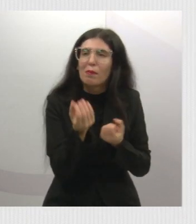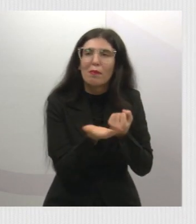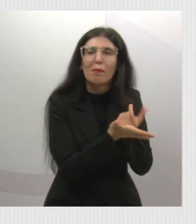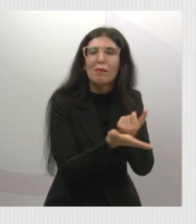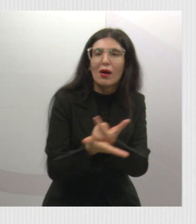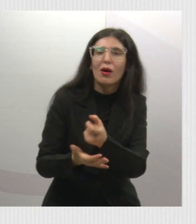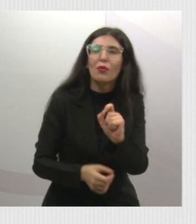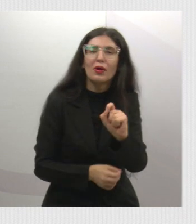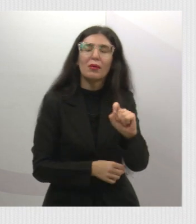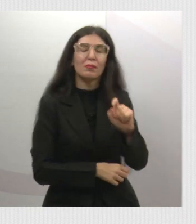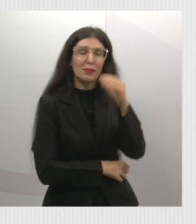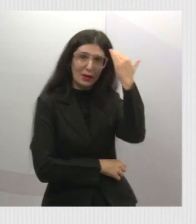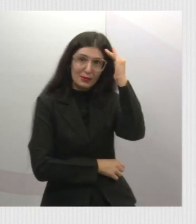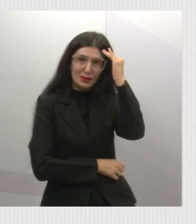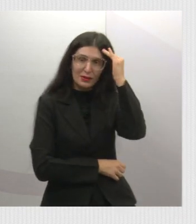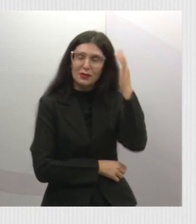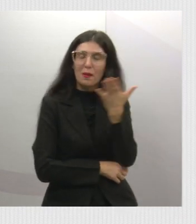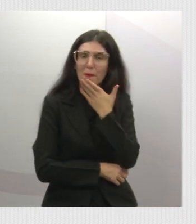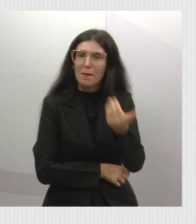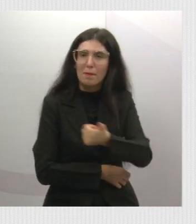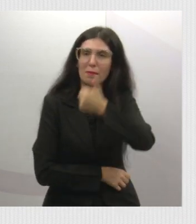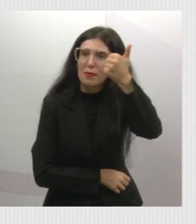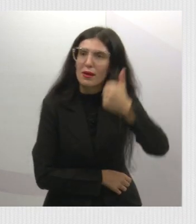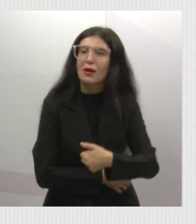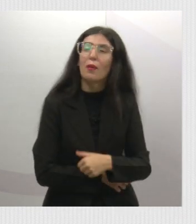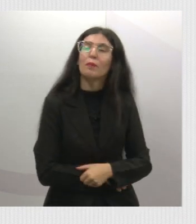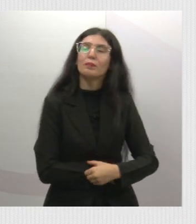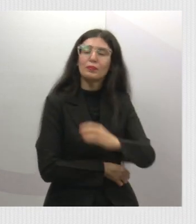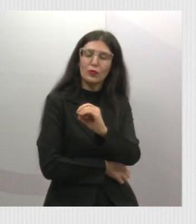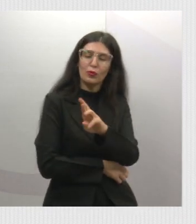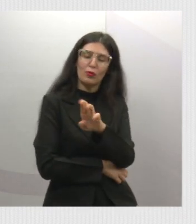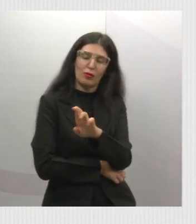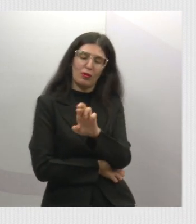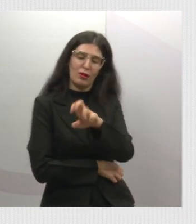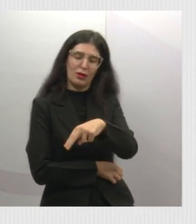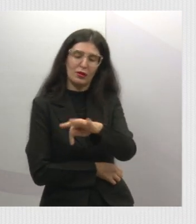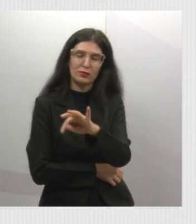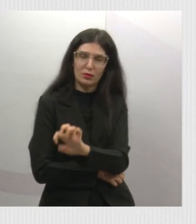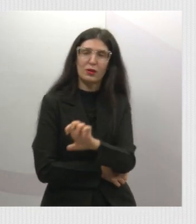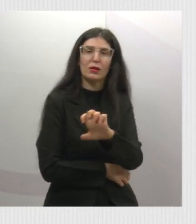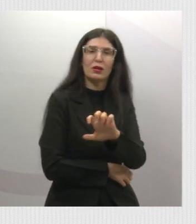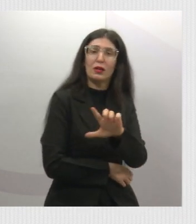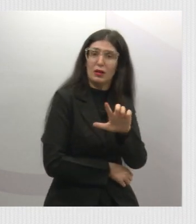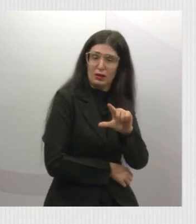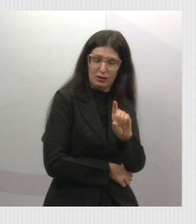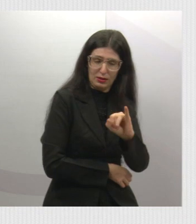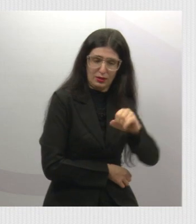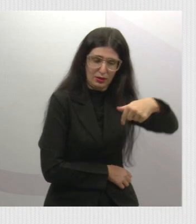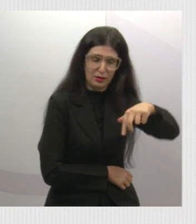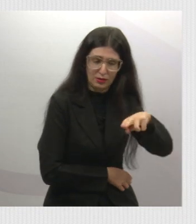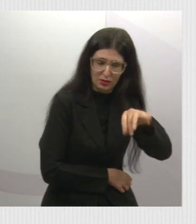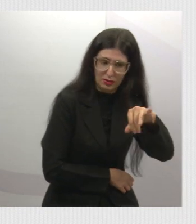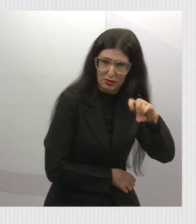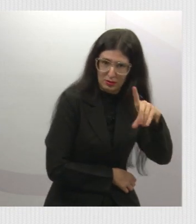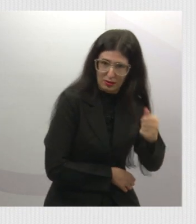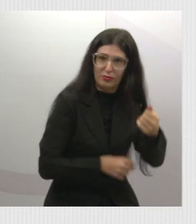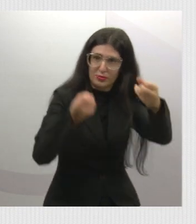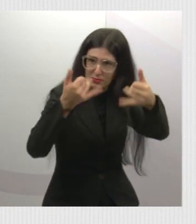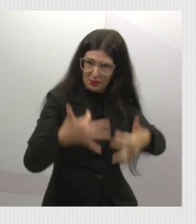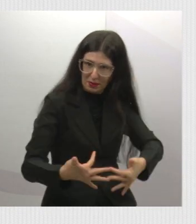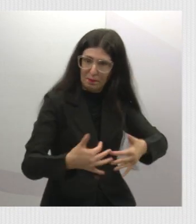Para que possa entender melhor essa receita corrente líquida, o formato dela de identificar esses